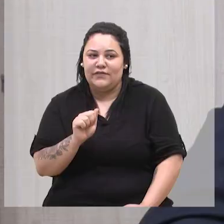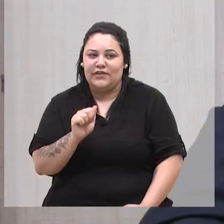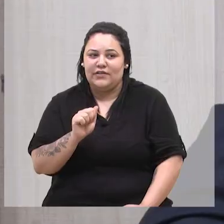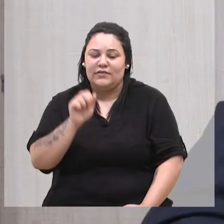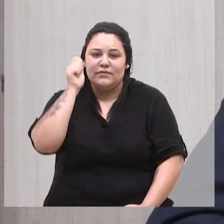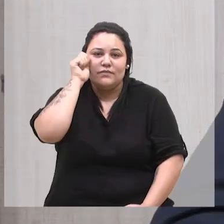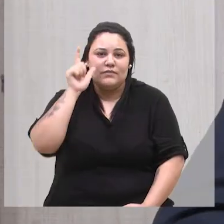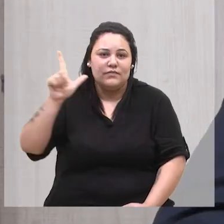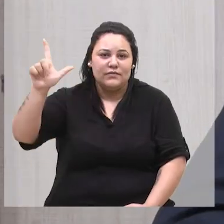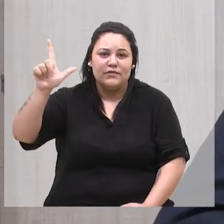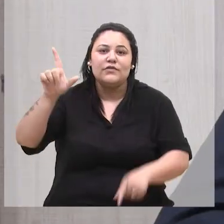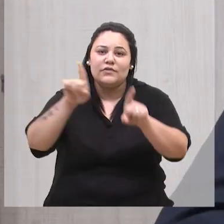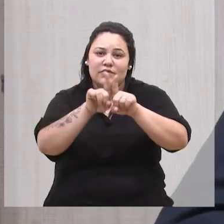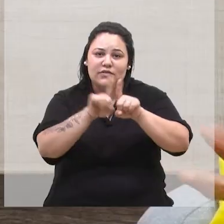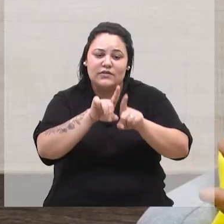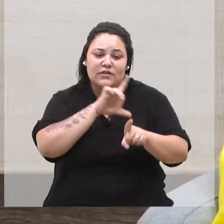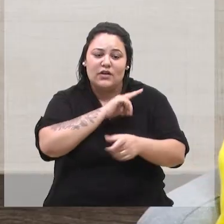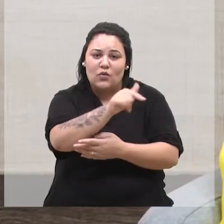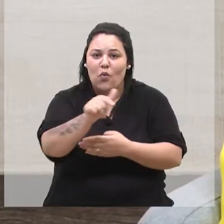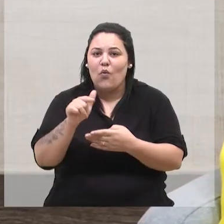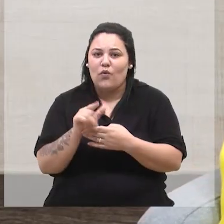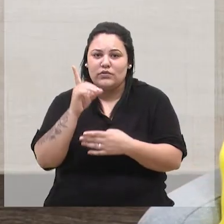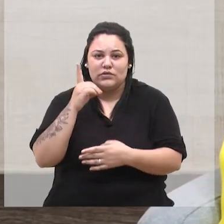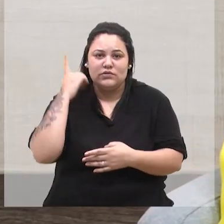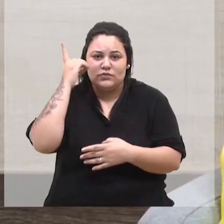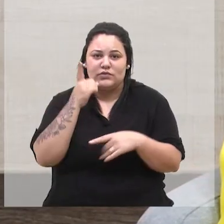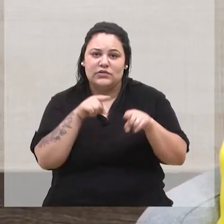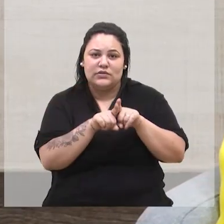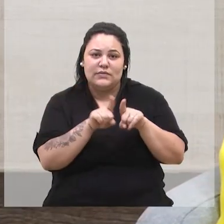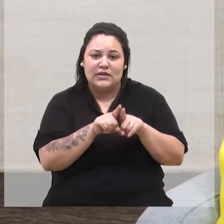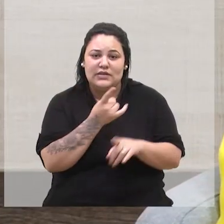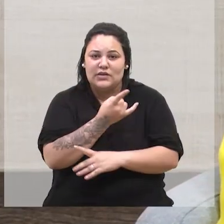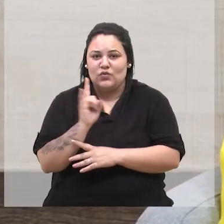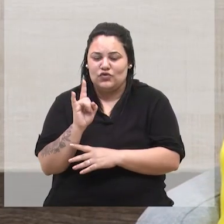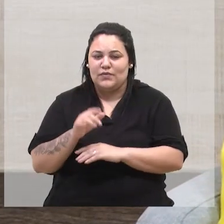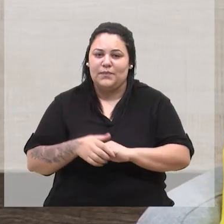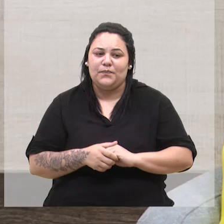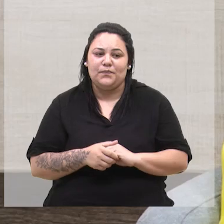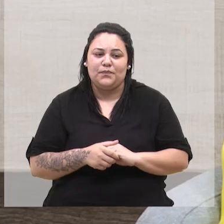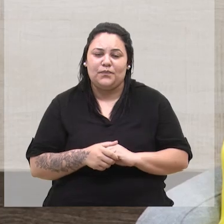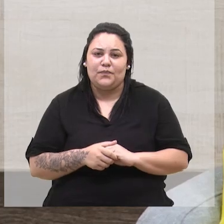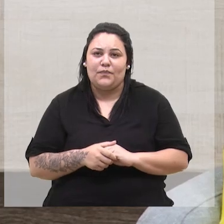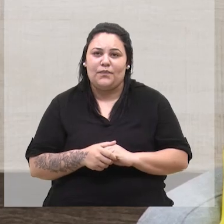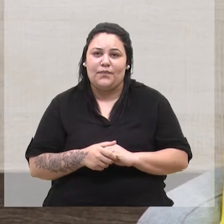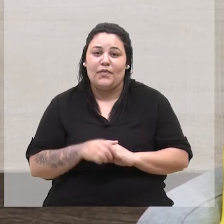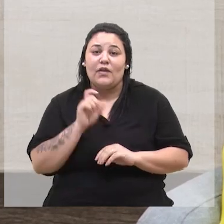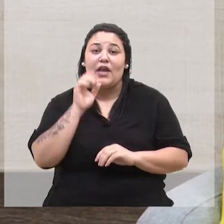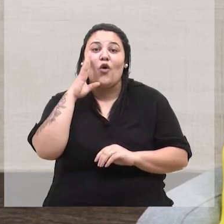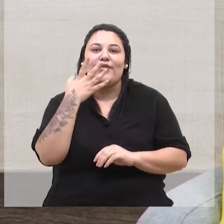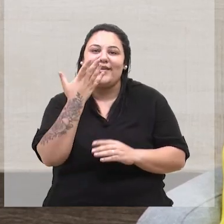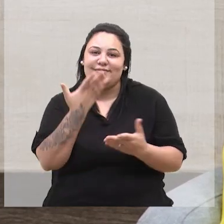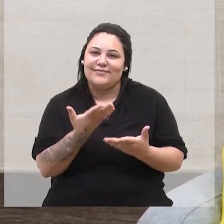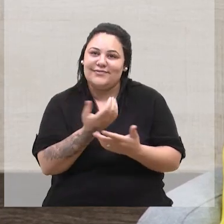Mas enfim, agora temos muitas outras deputadas nessa última legislatura. Por que acontece